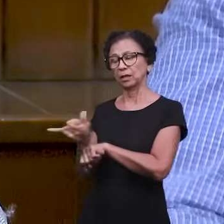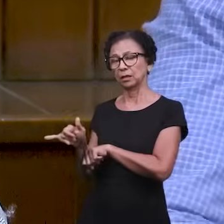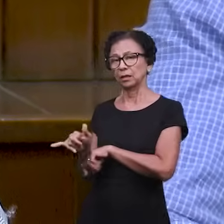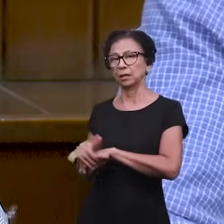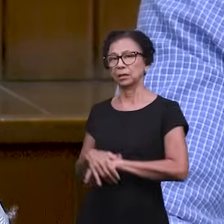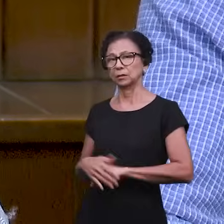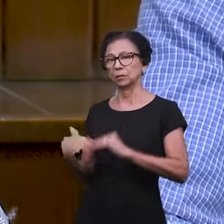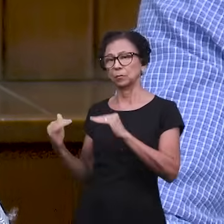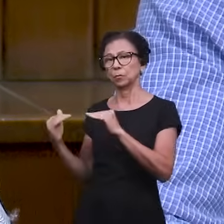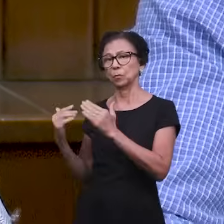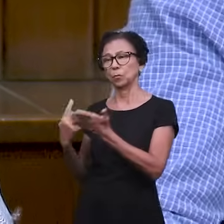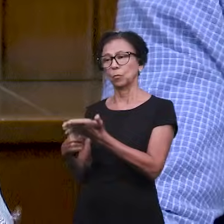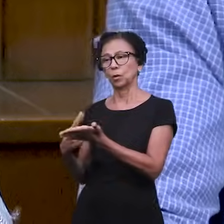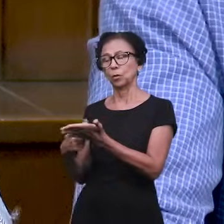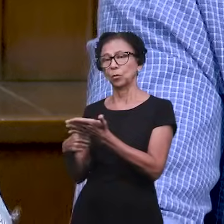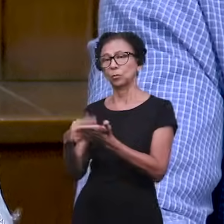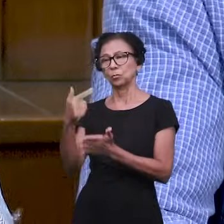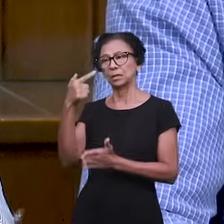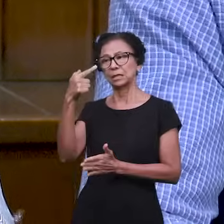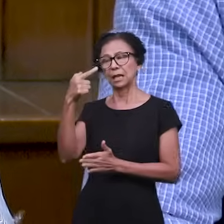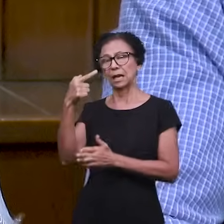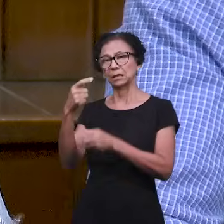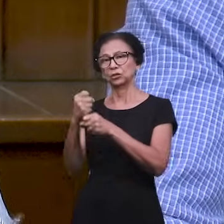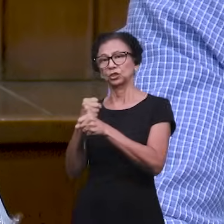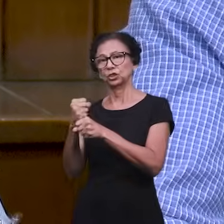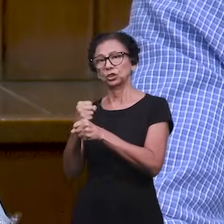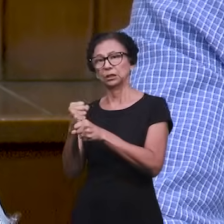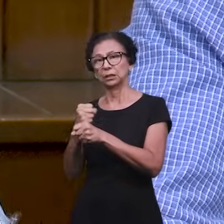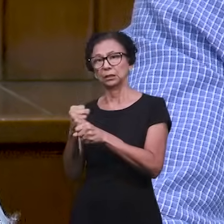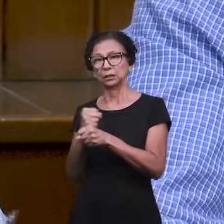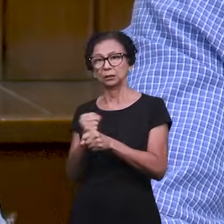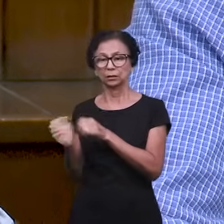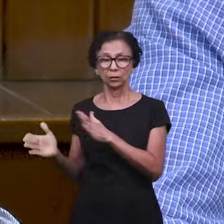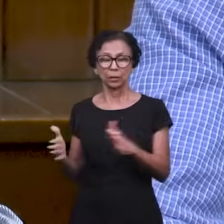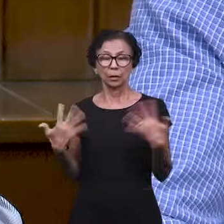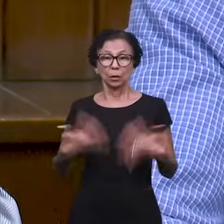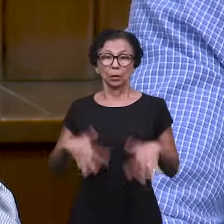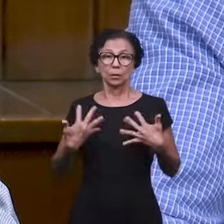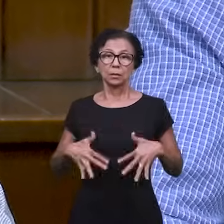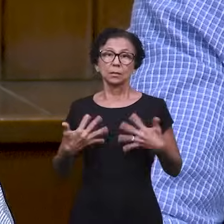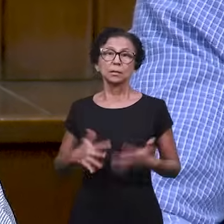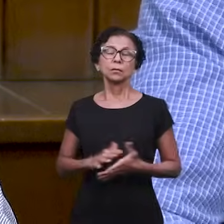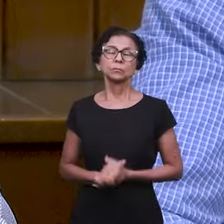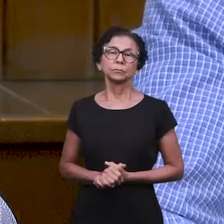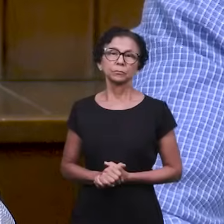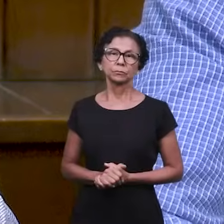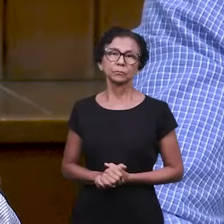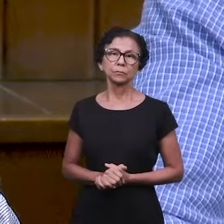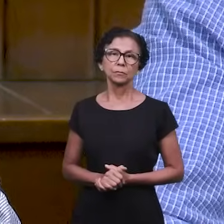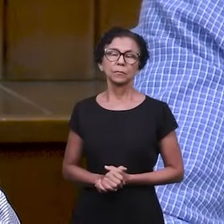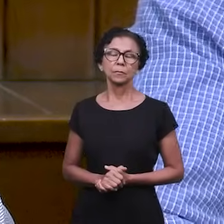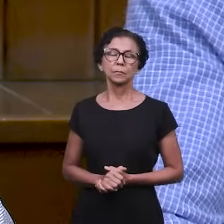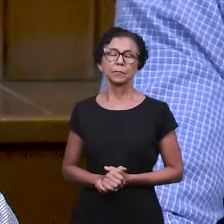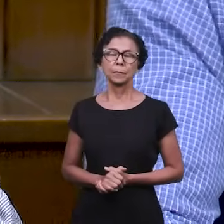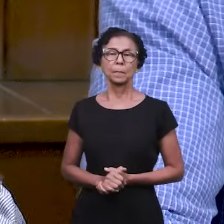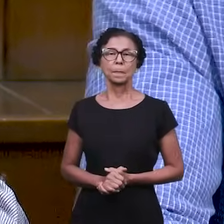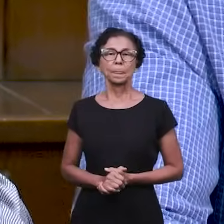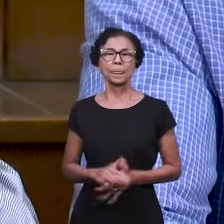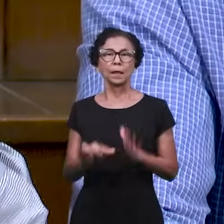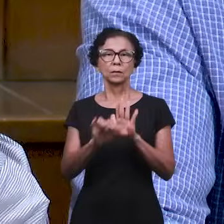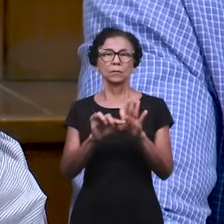um acordo com ele por 7 anos, que são os 7 anos da grande tribulação. Agora, quando Jesus falou aqui no verso